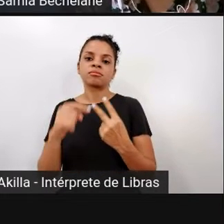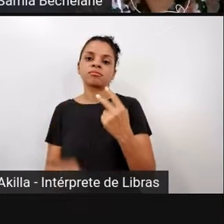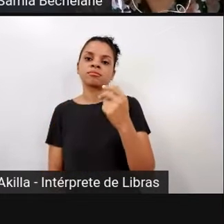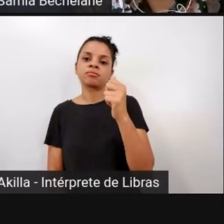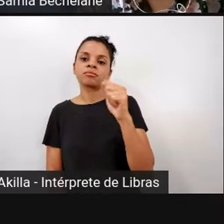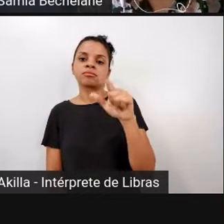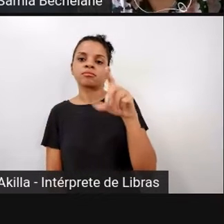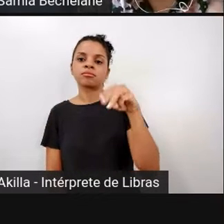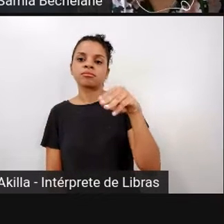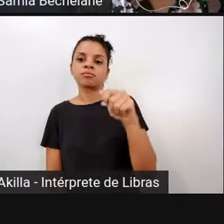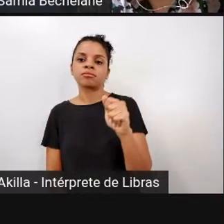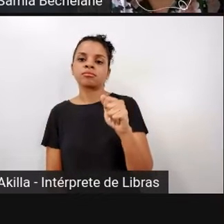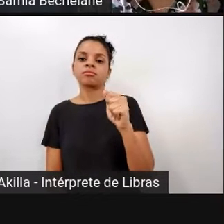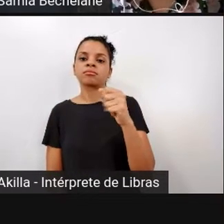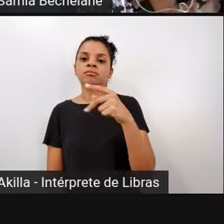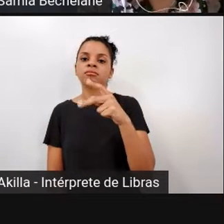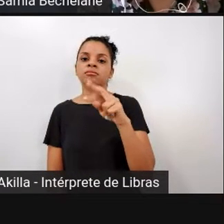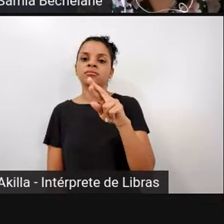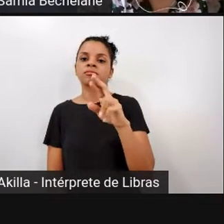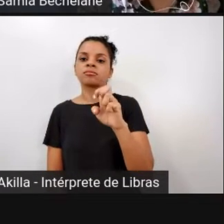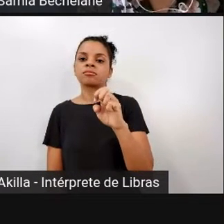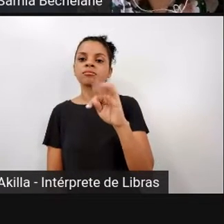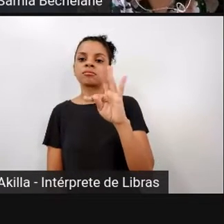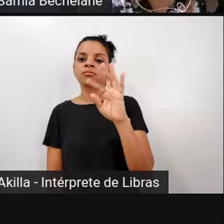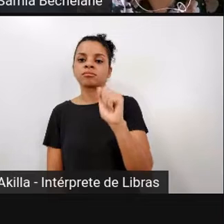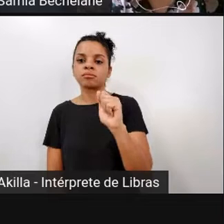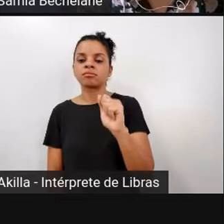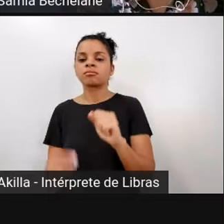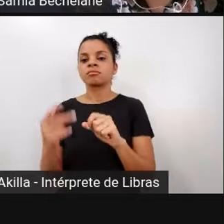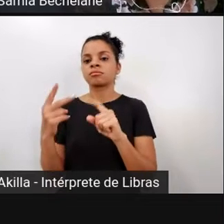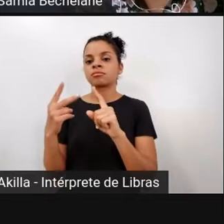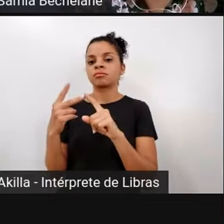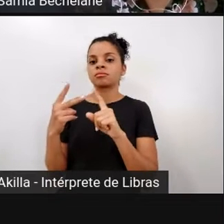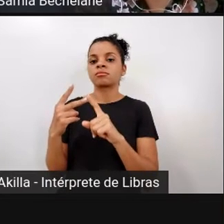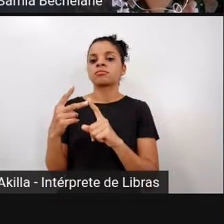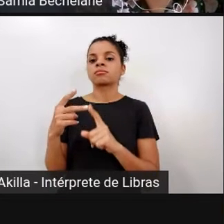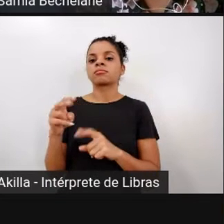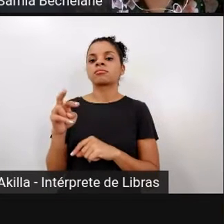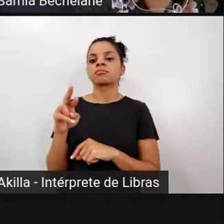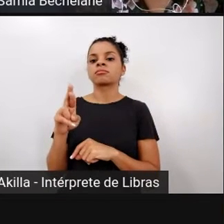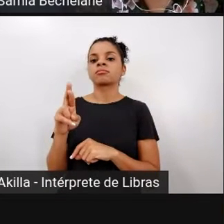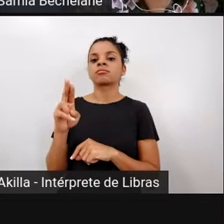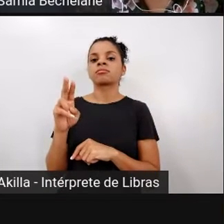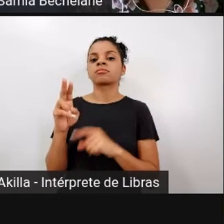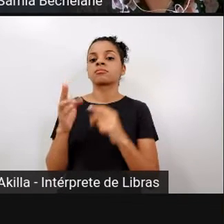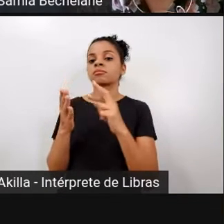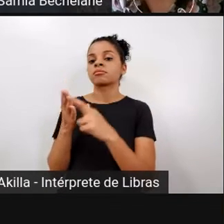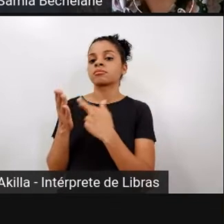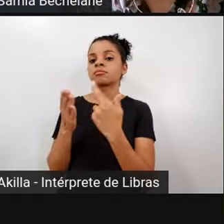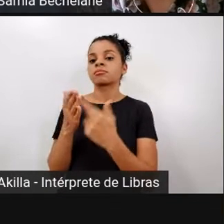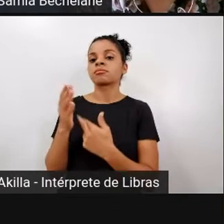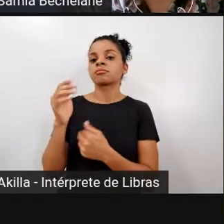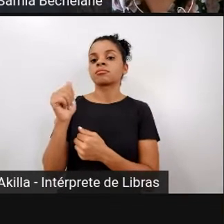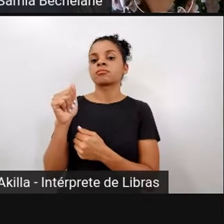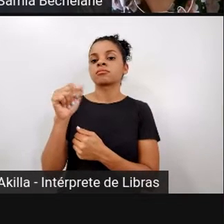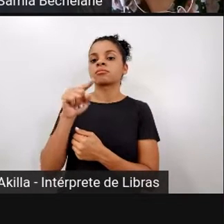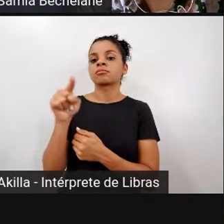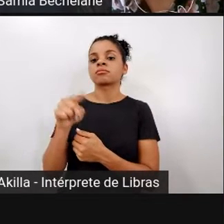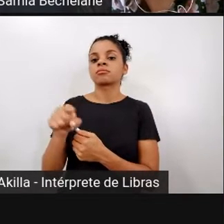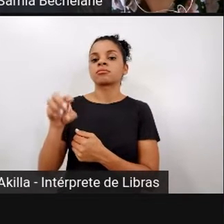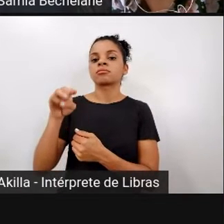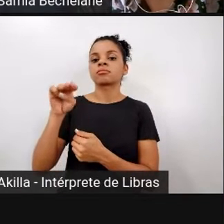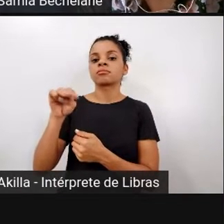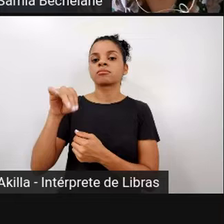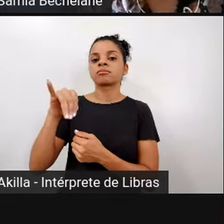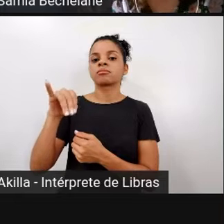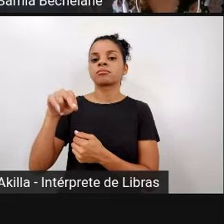vocês até busquem saber mais, são iniciativas muito interessantes. O Alma Preta busca produzir, né, o que eles